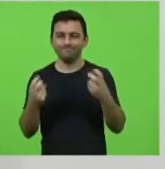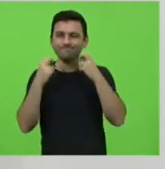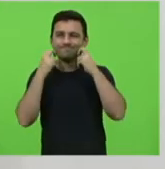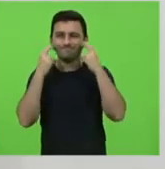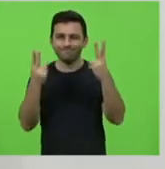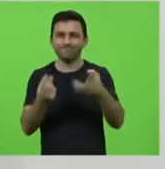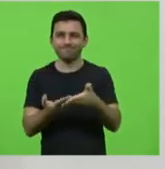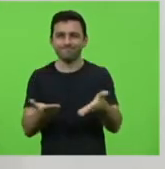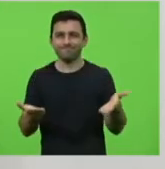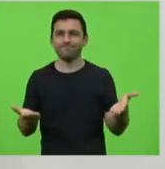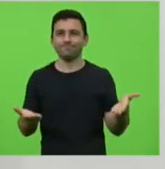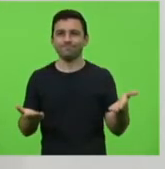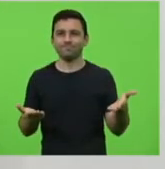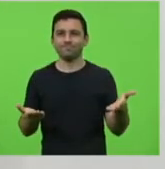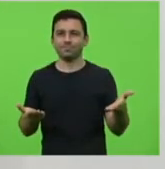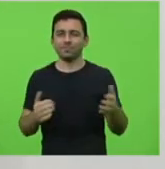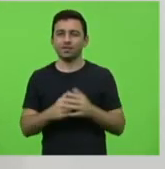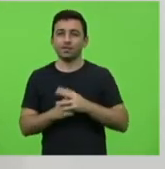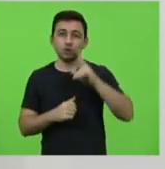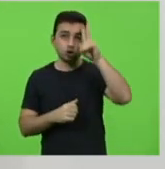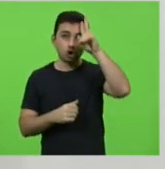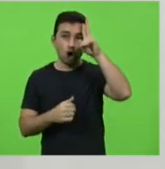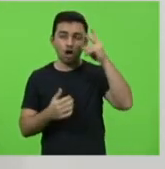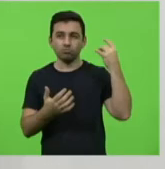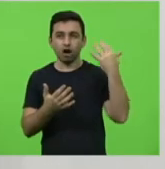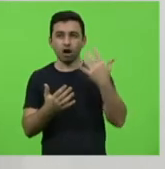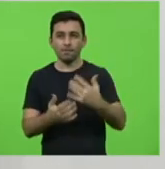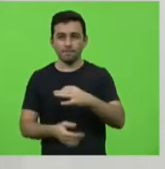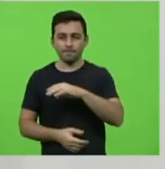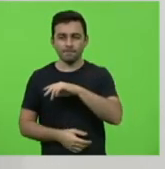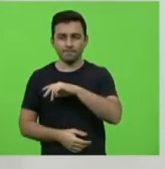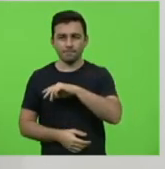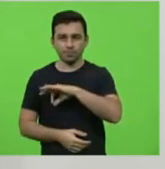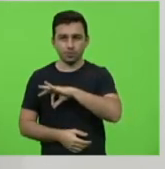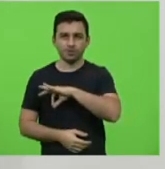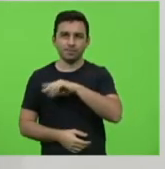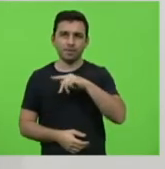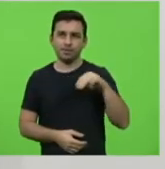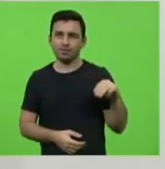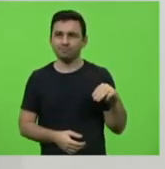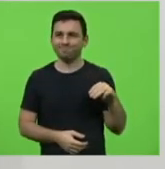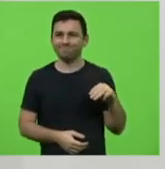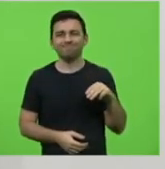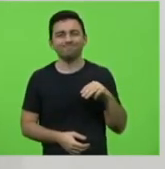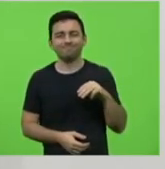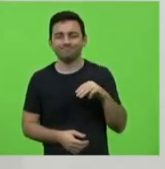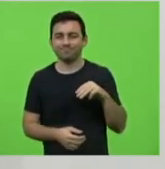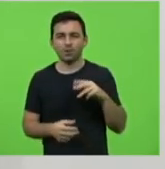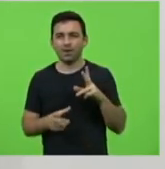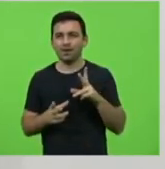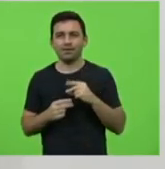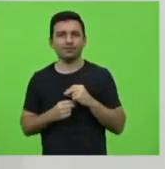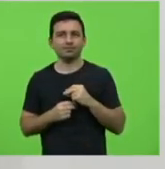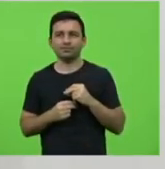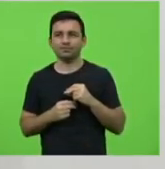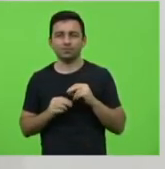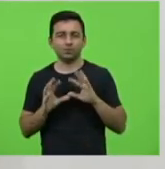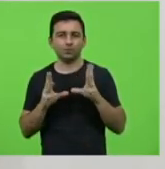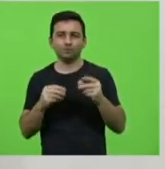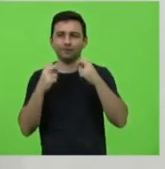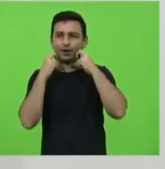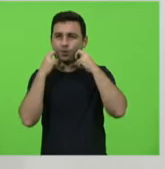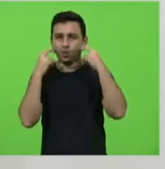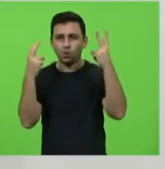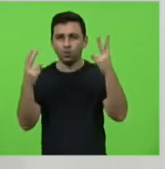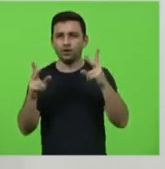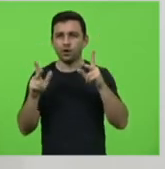vergonha. A história da Polícia Militar não merece passar por um momento tão vergonhoso como